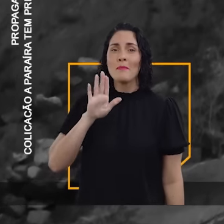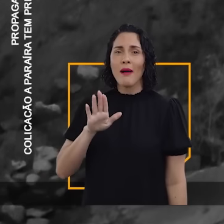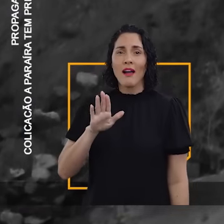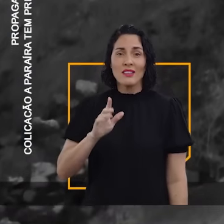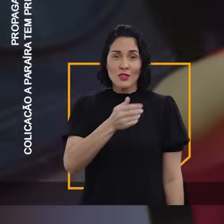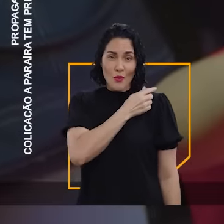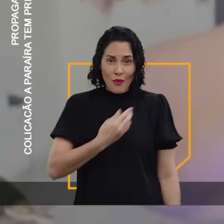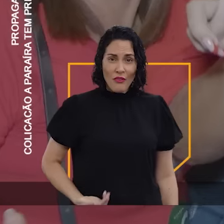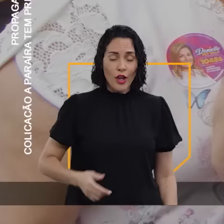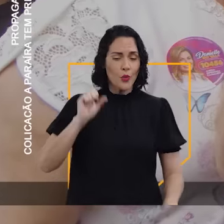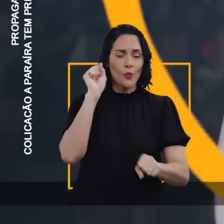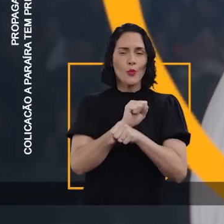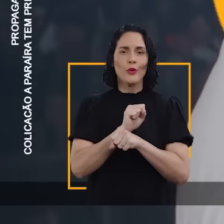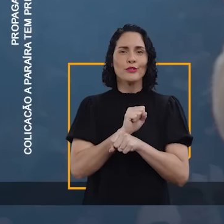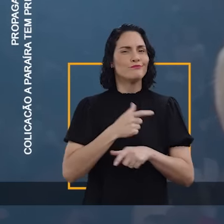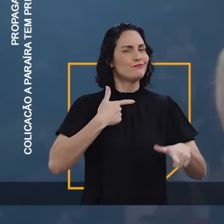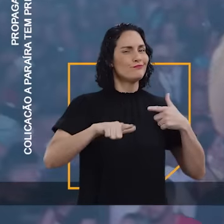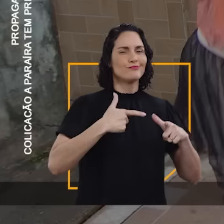para tocá-la.